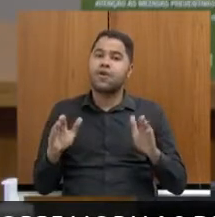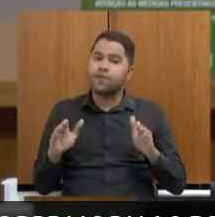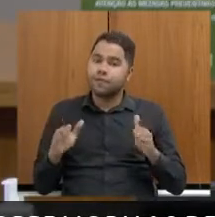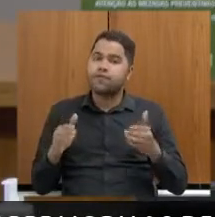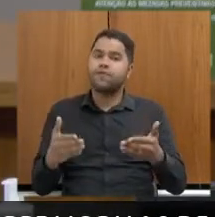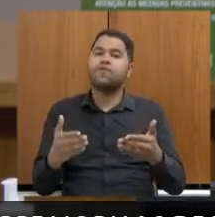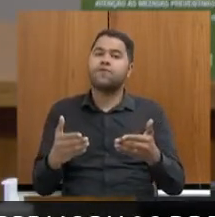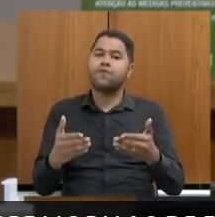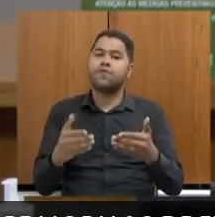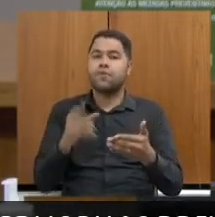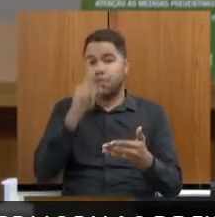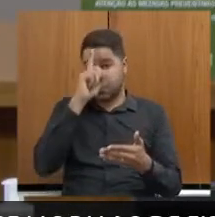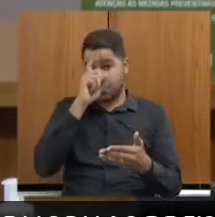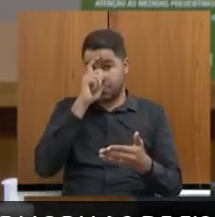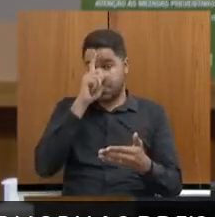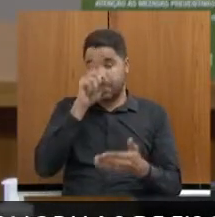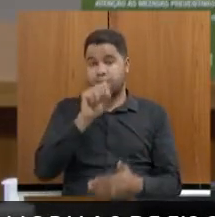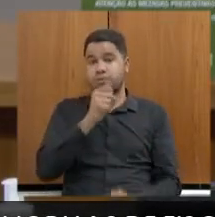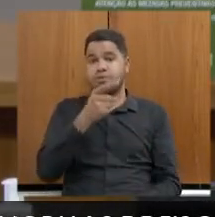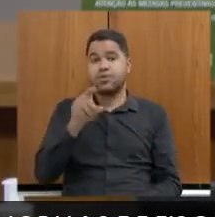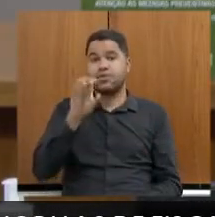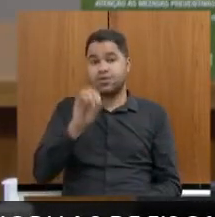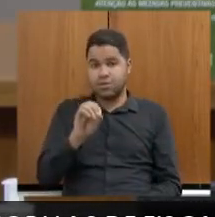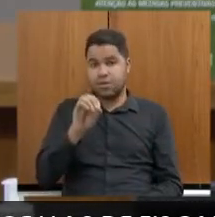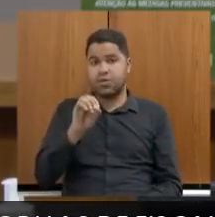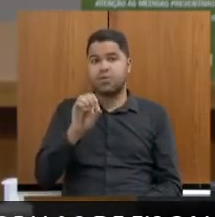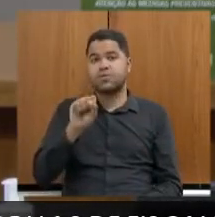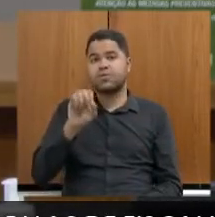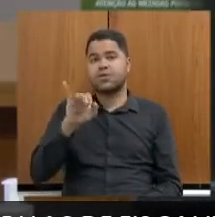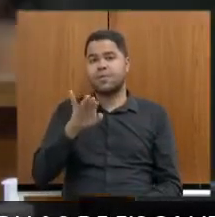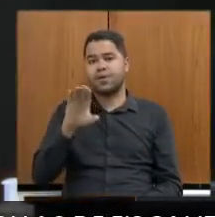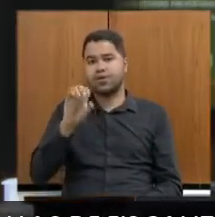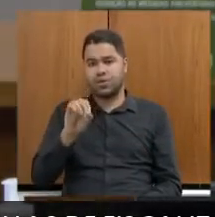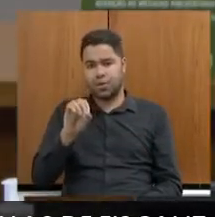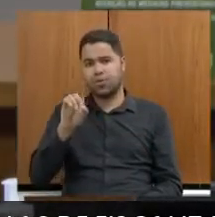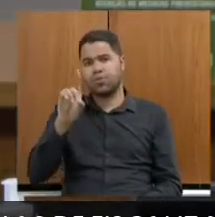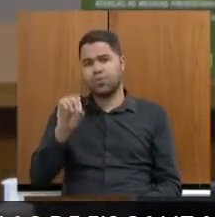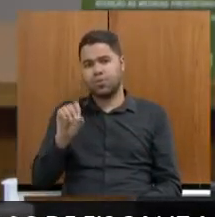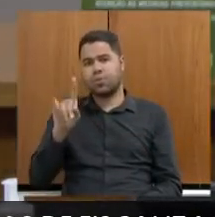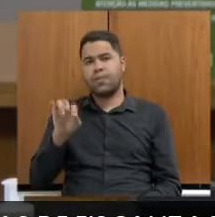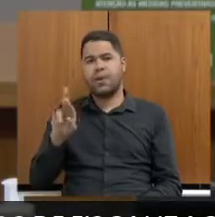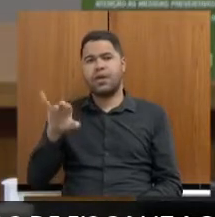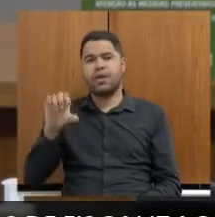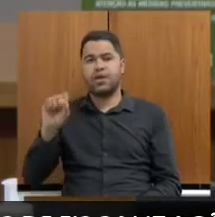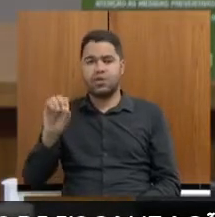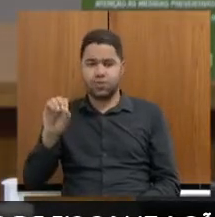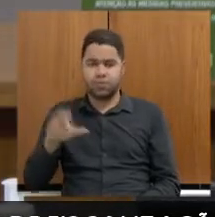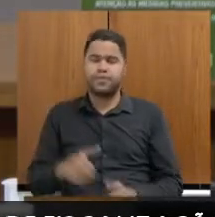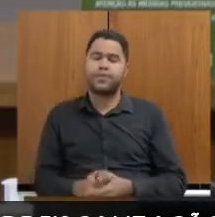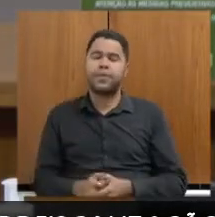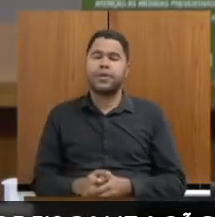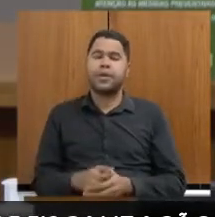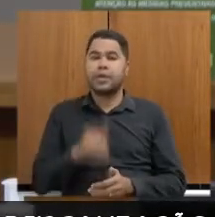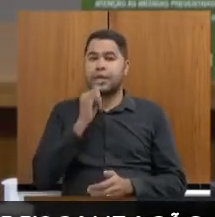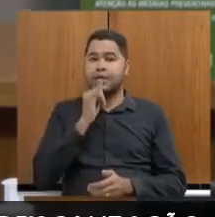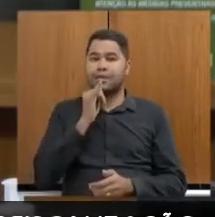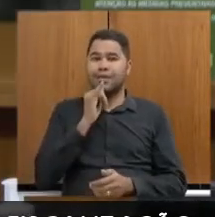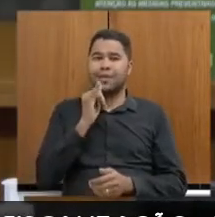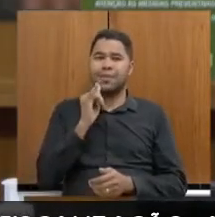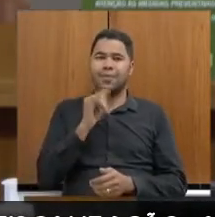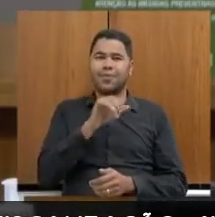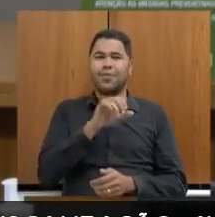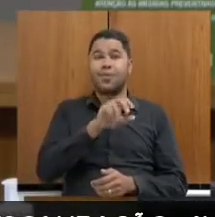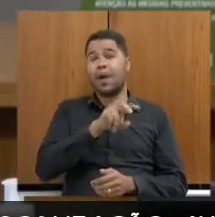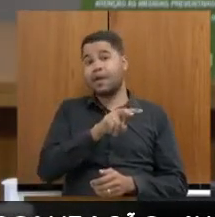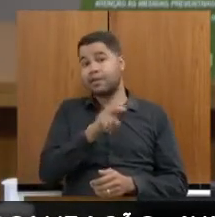o hospital de São Sebastião do Paraíso é sobre a os pacientes de Samu